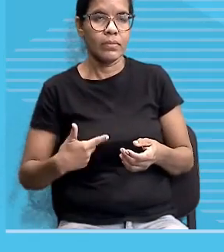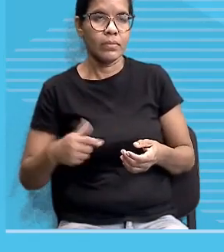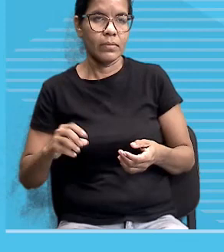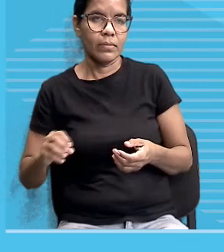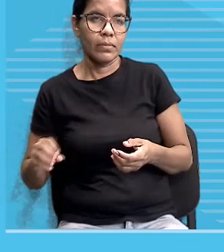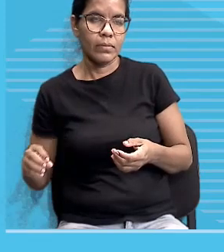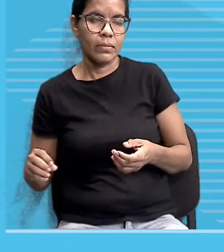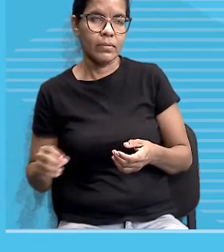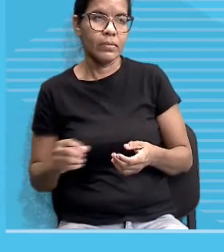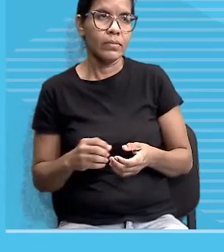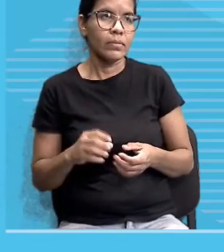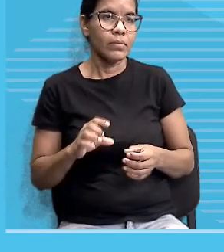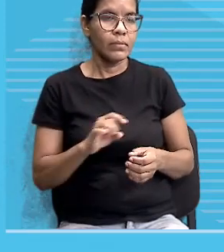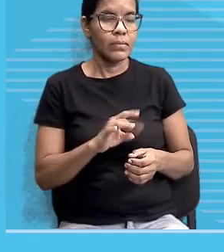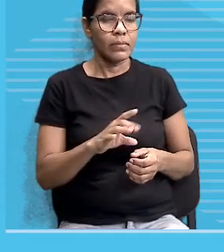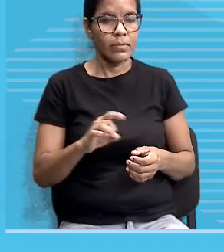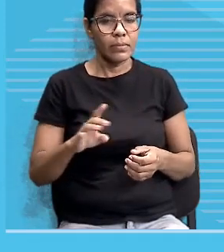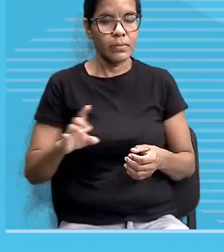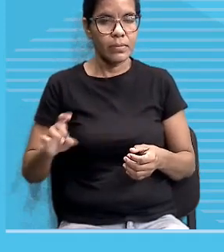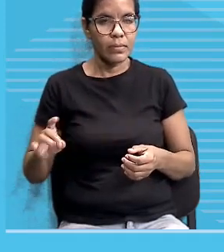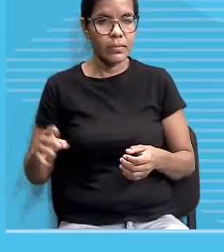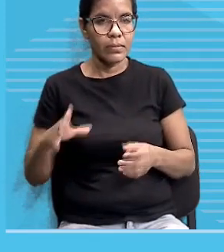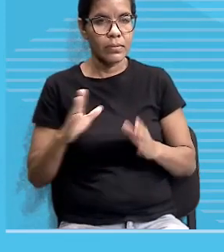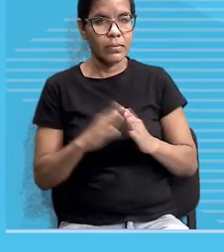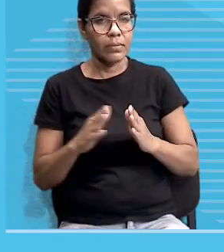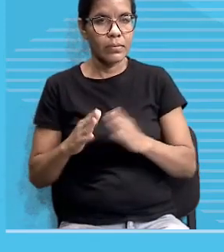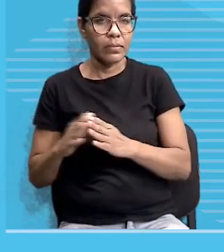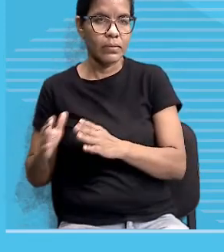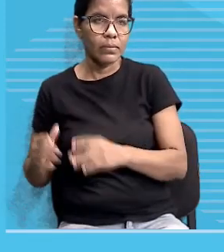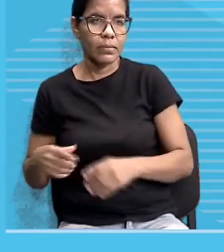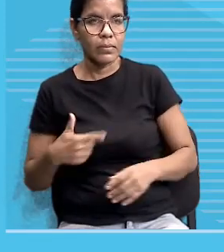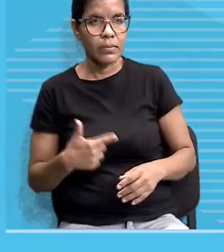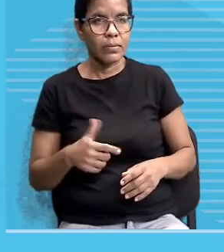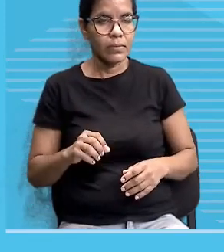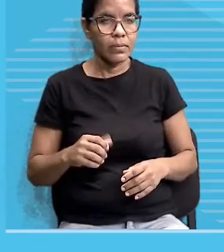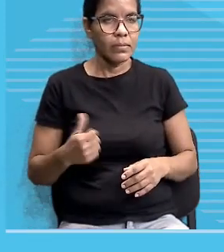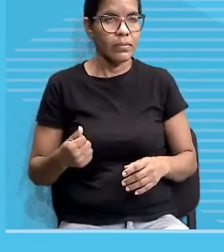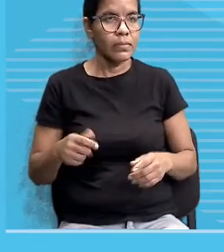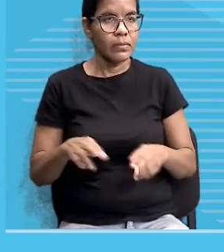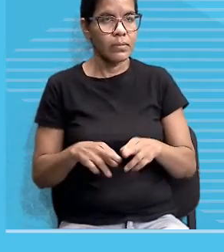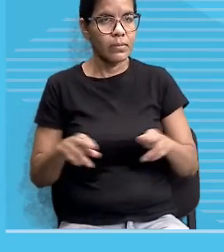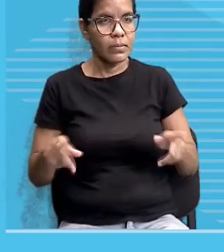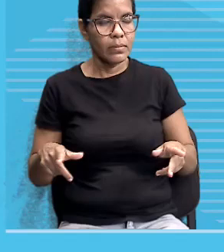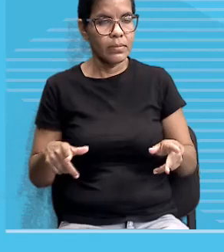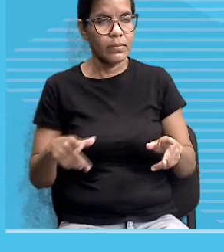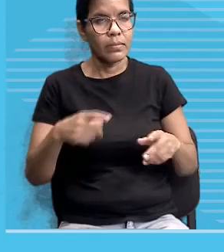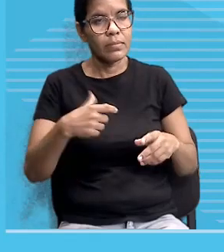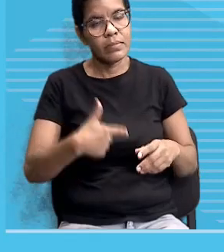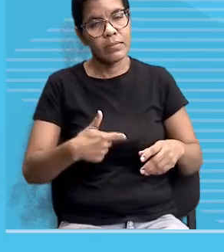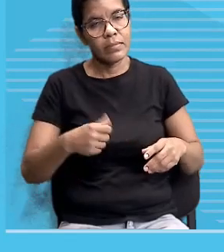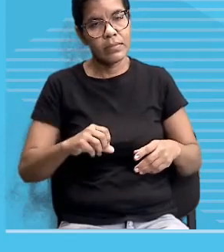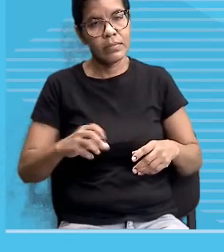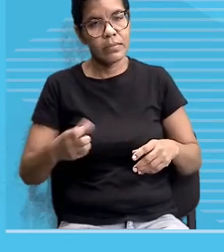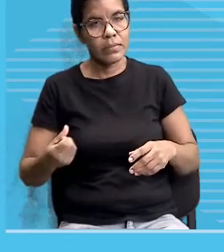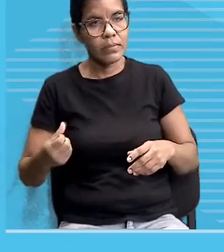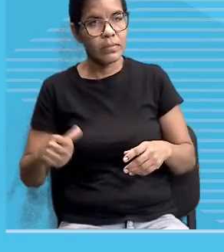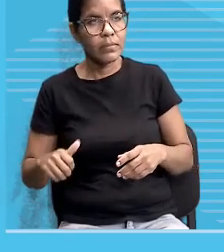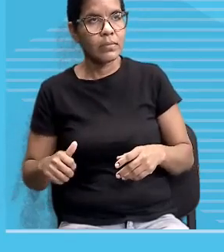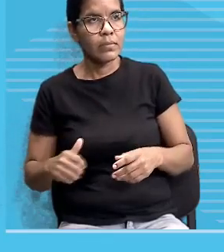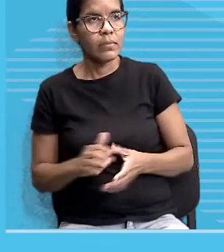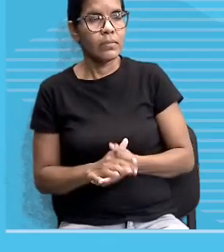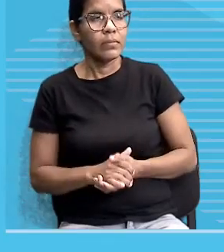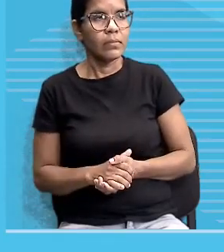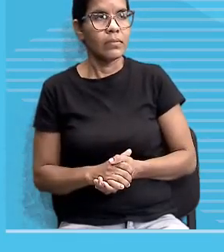lembra que cada casa decimal a diferença de 10 por isso o nome casa decimal e